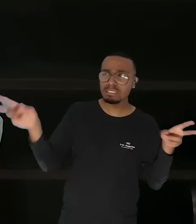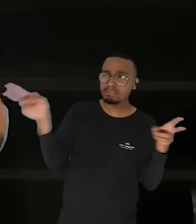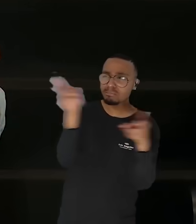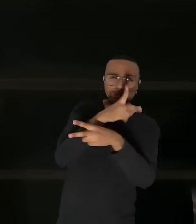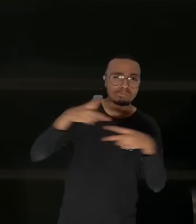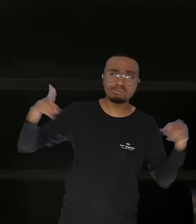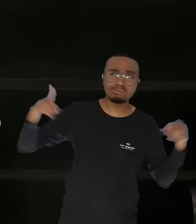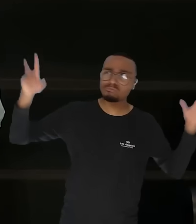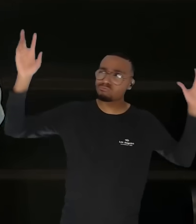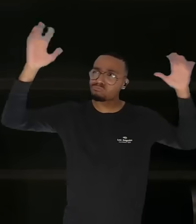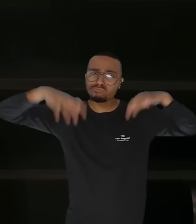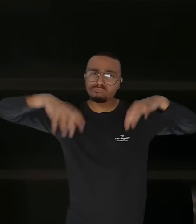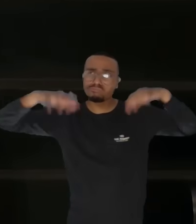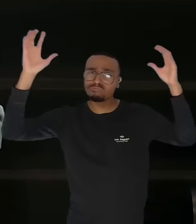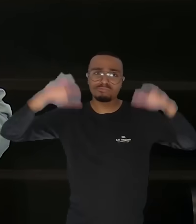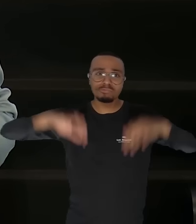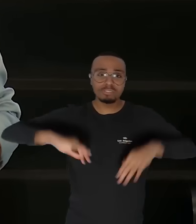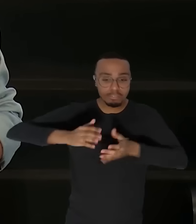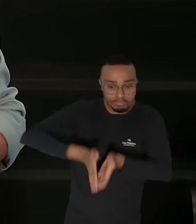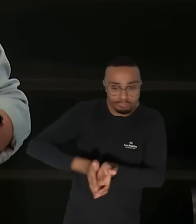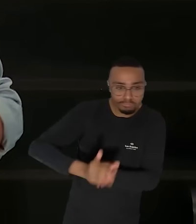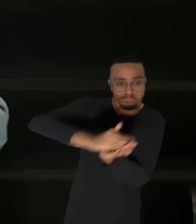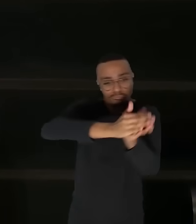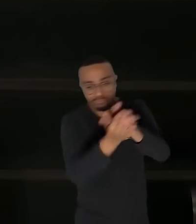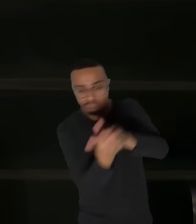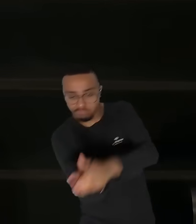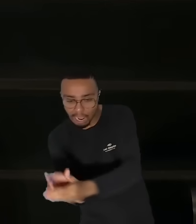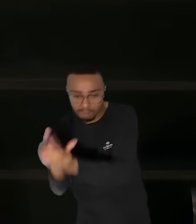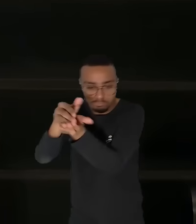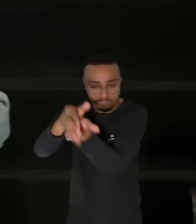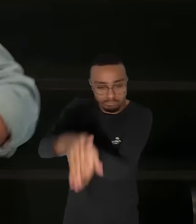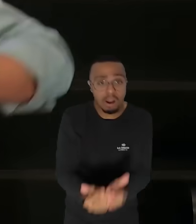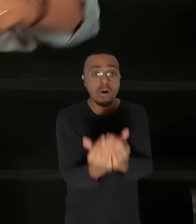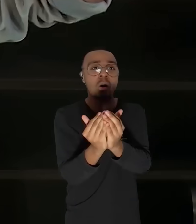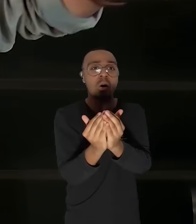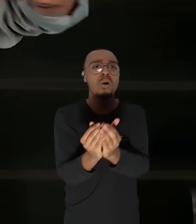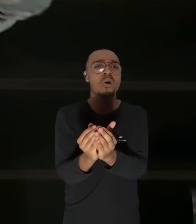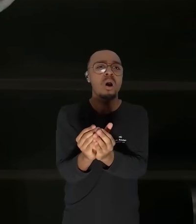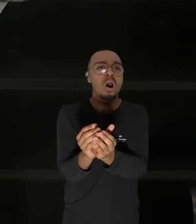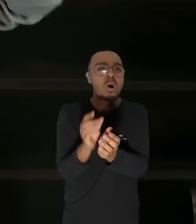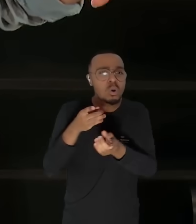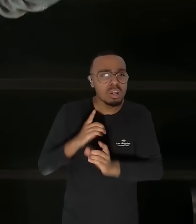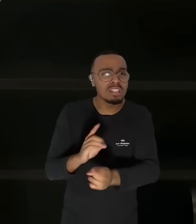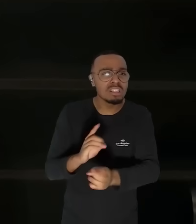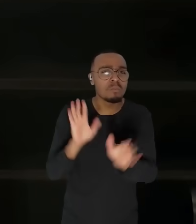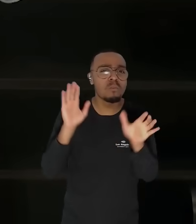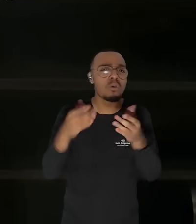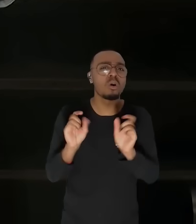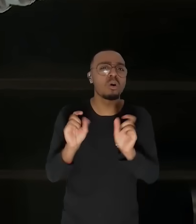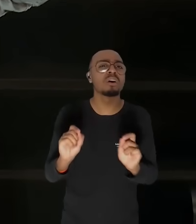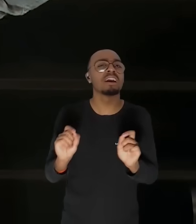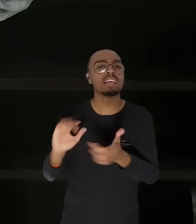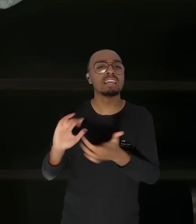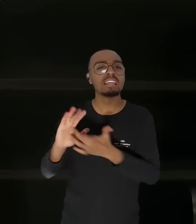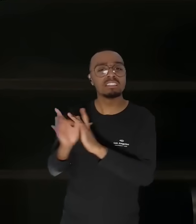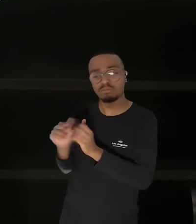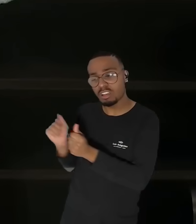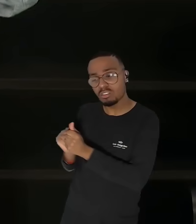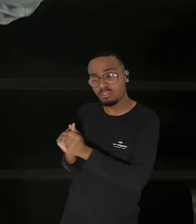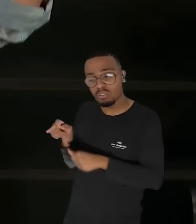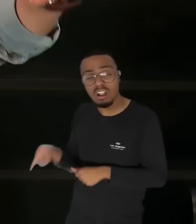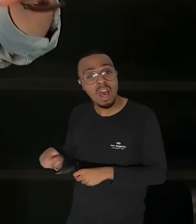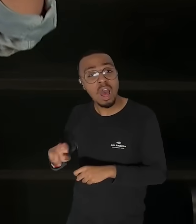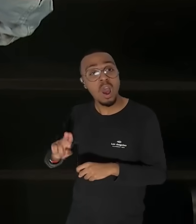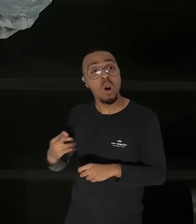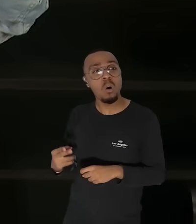barco, mas são o vento das ondas. Jesus quieto dormindo e as ondas gritando e batendo a popa do barco. E